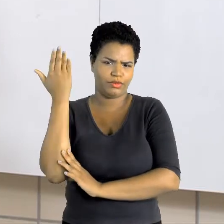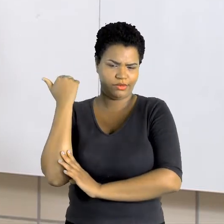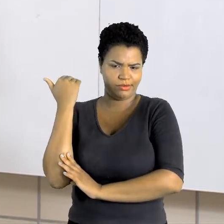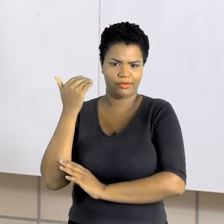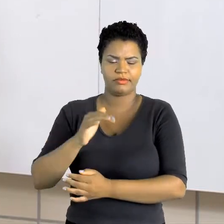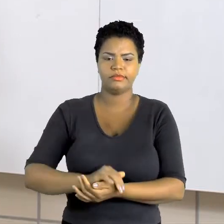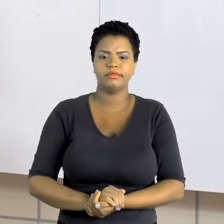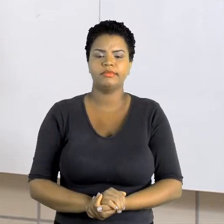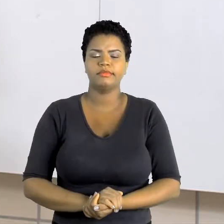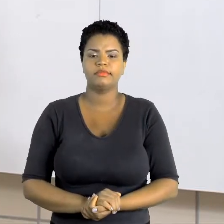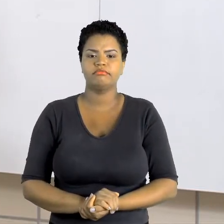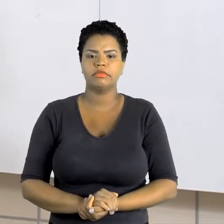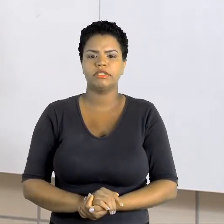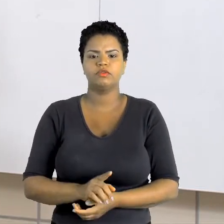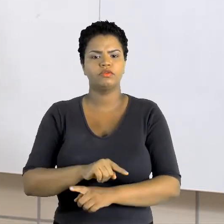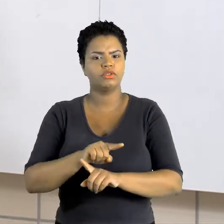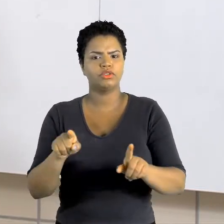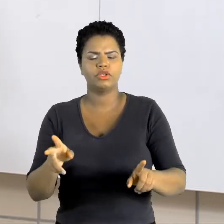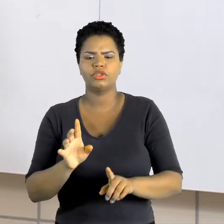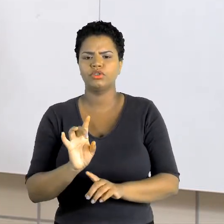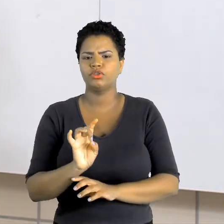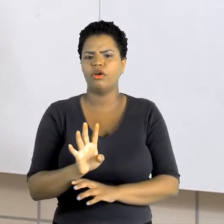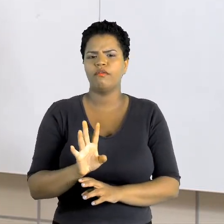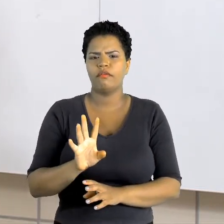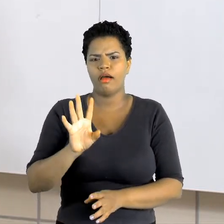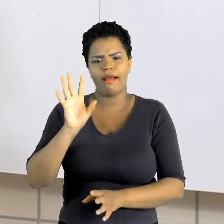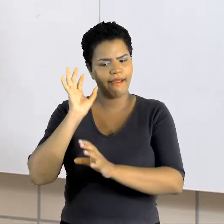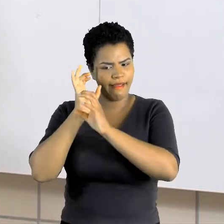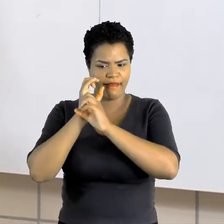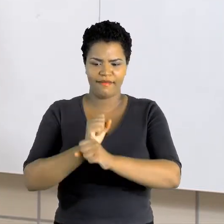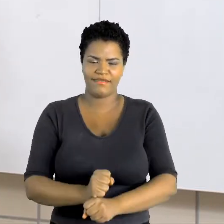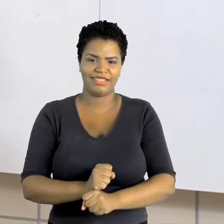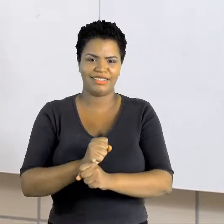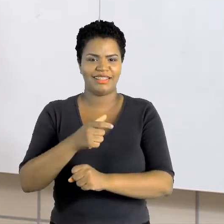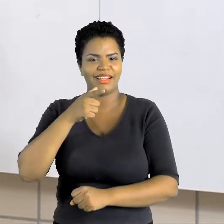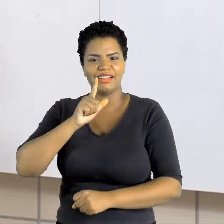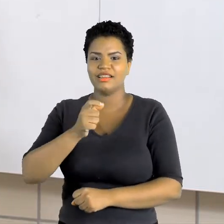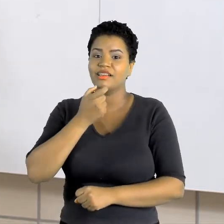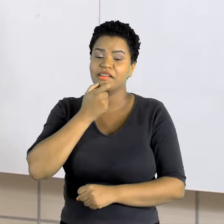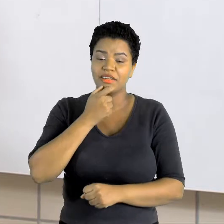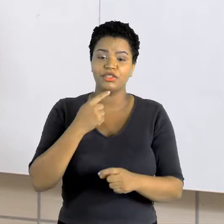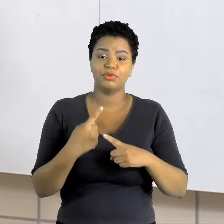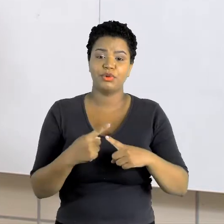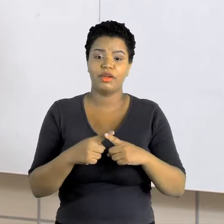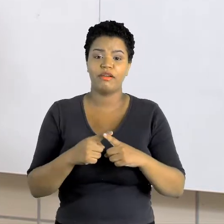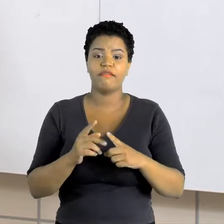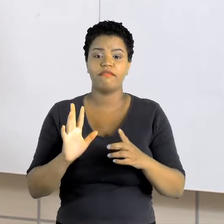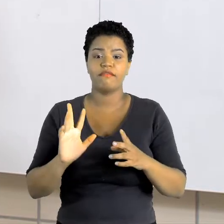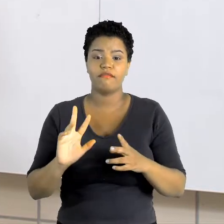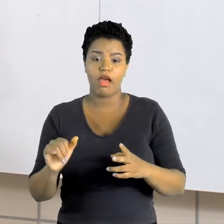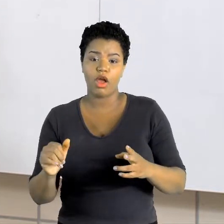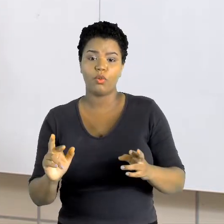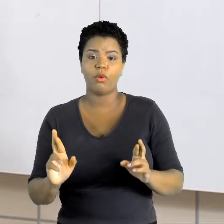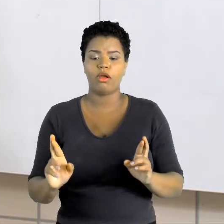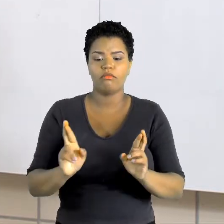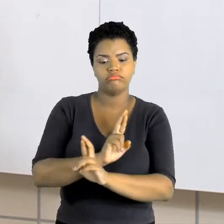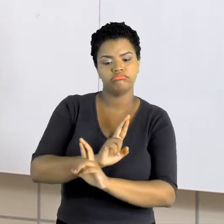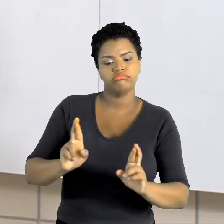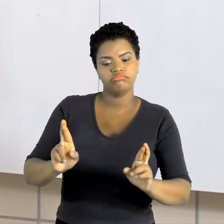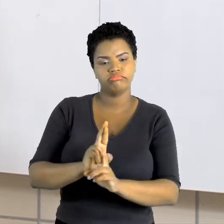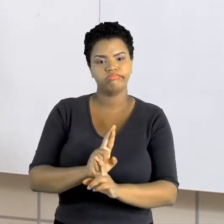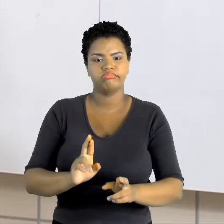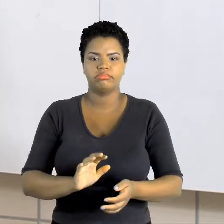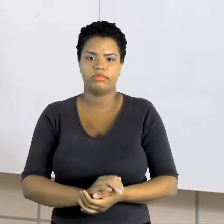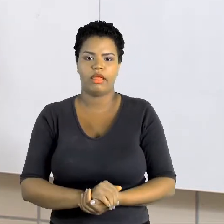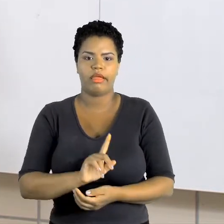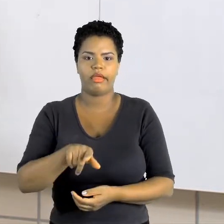só vai revisar, digamos assim, aqui na língua inglesa esse conteúdo, porque você vai fazer essa associação, tá? Então, é